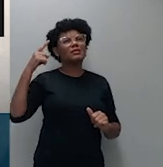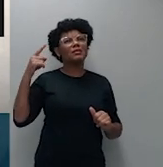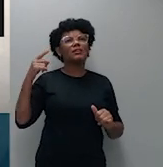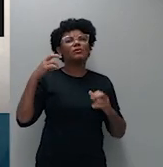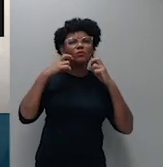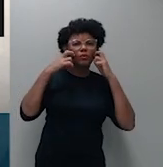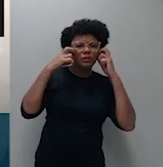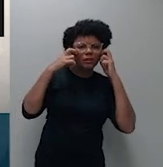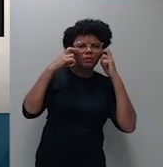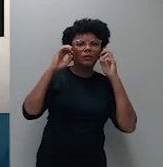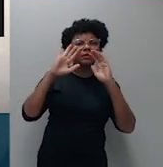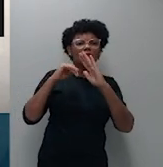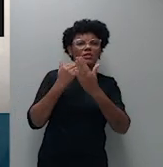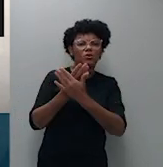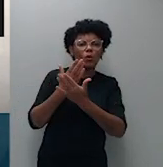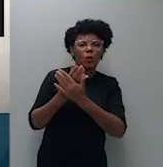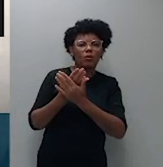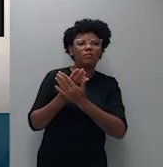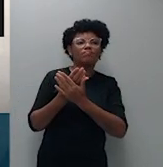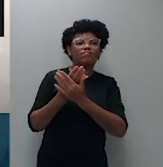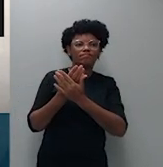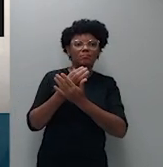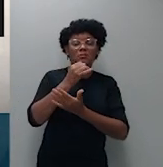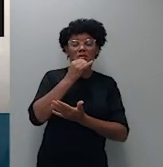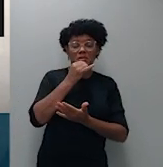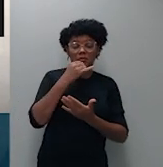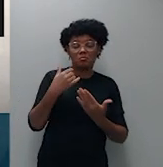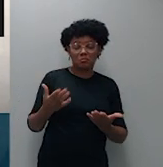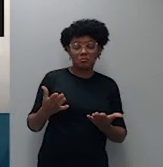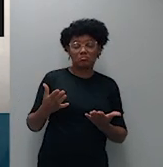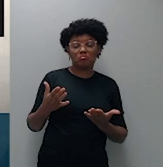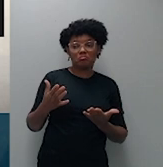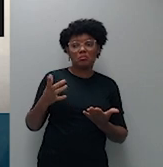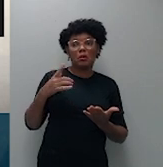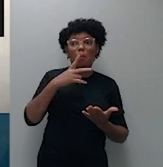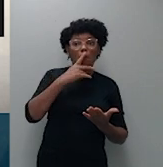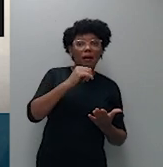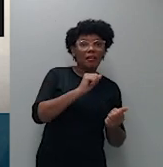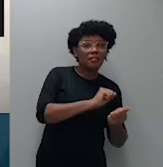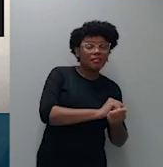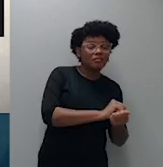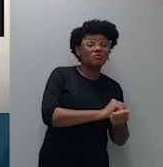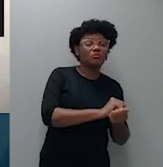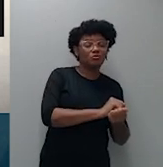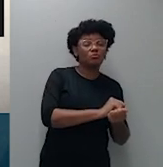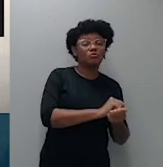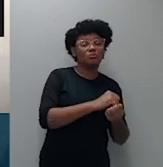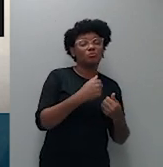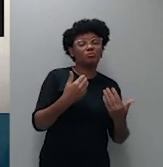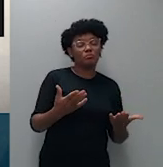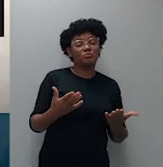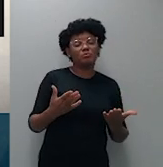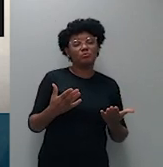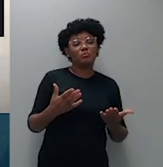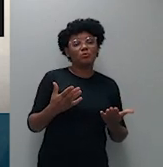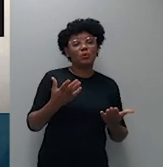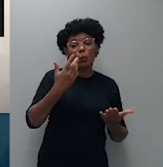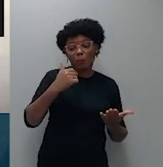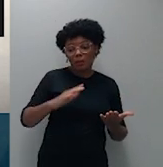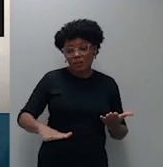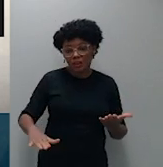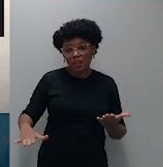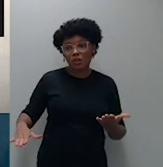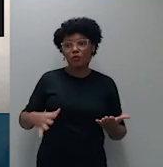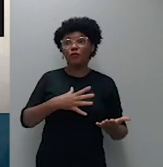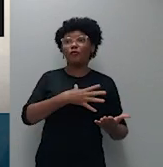escola por exemplo uma imagem de seu pai e a dele própria sendo o menino tido como um filho